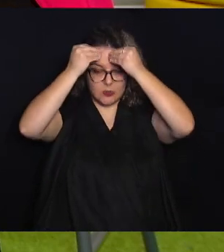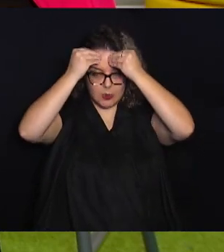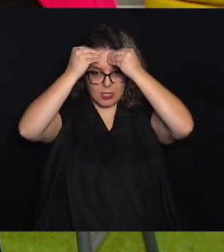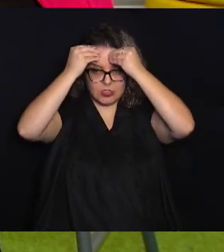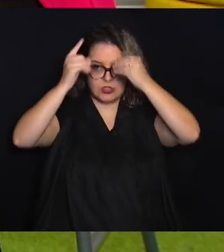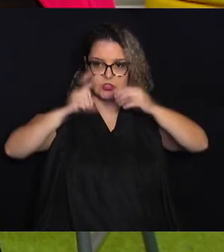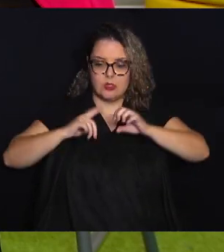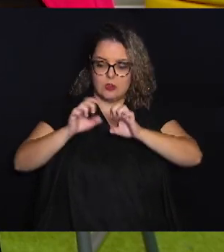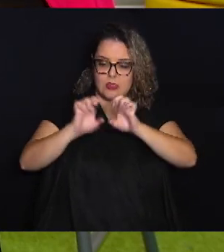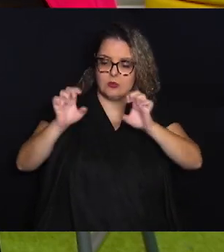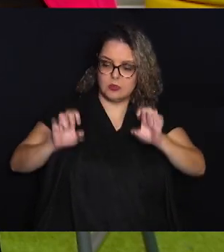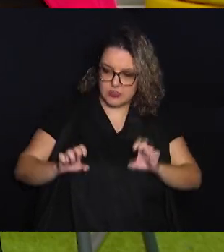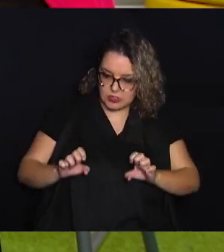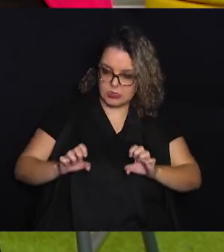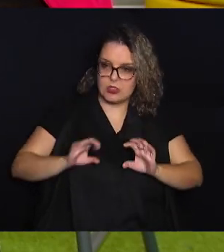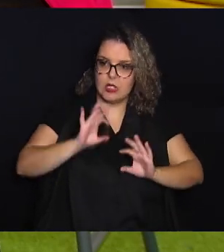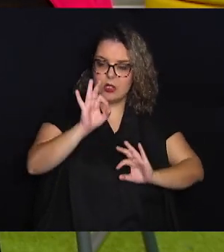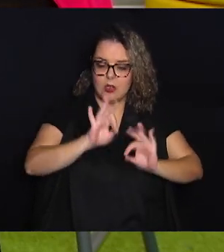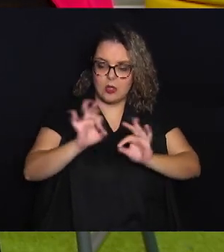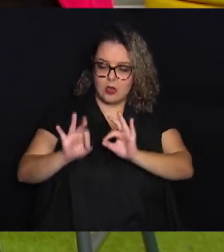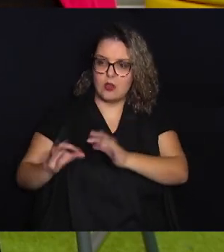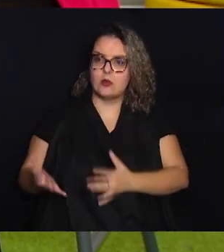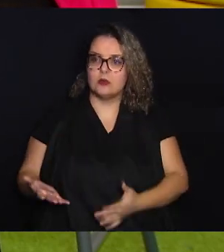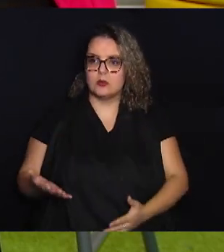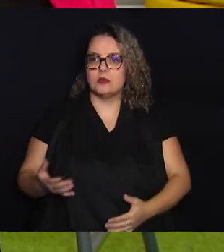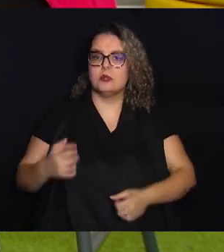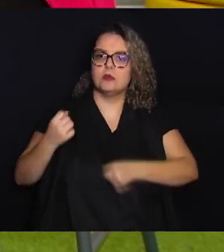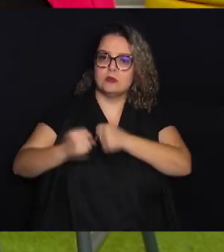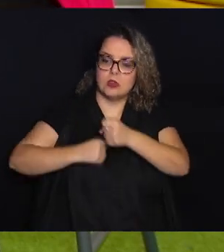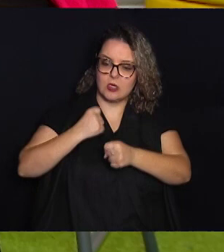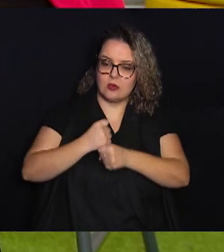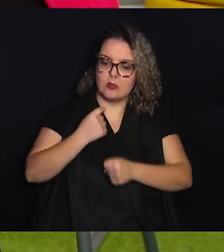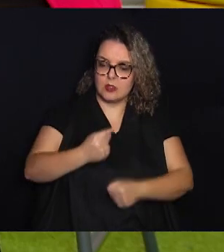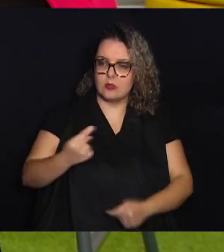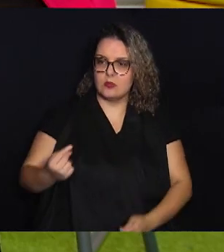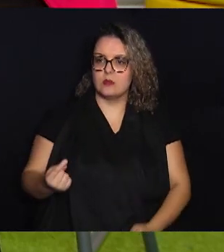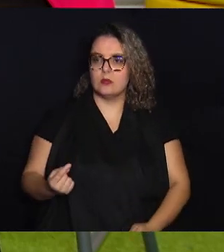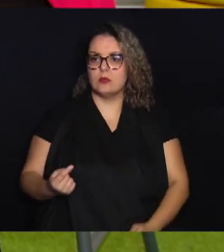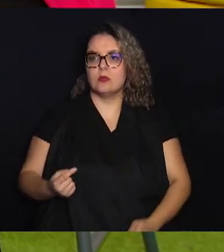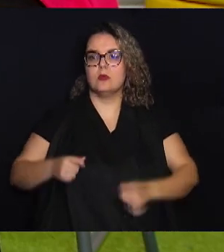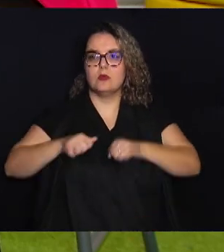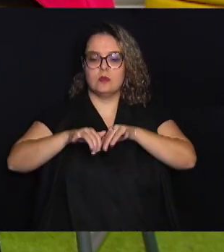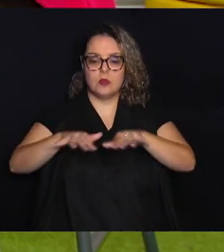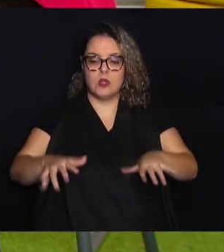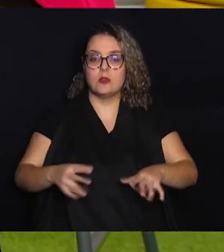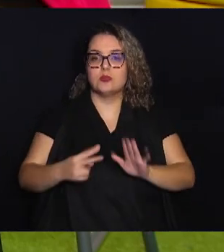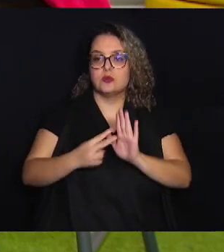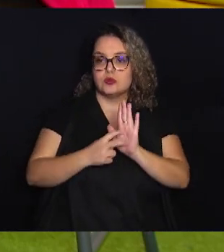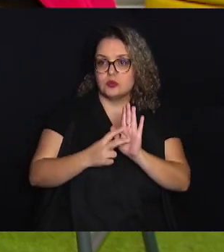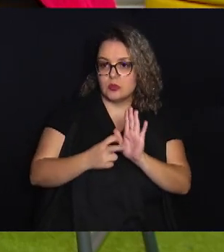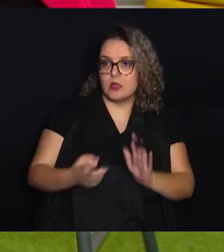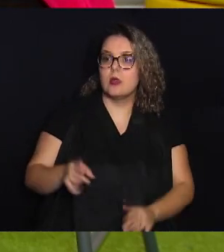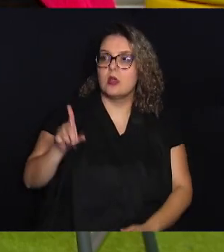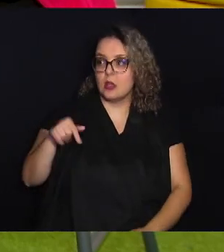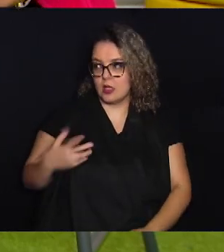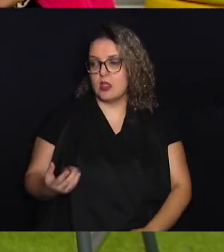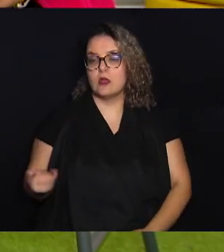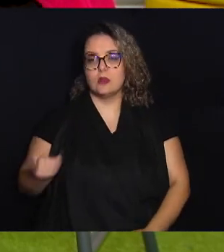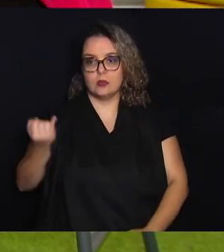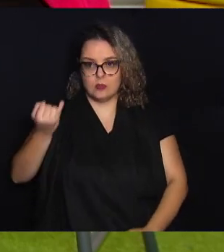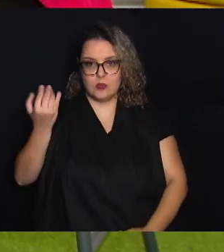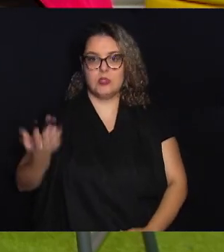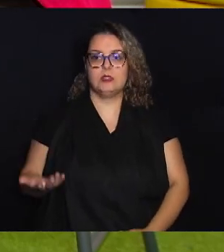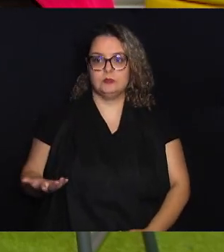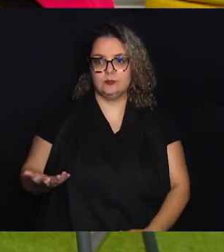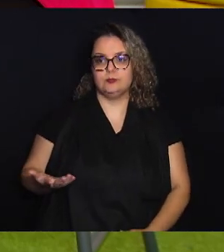terão estruturas que são organizadas aí ano a ano e uma ampliação de vocabulário. Então, isso é